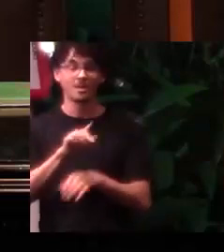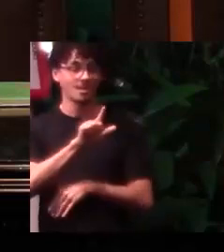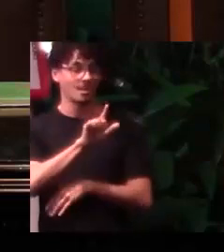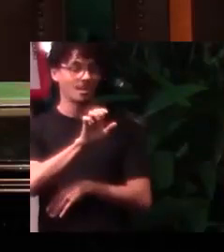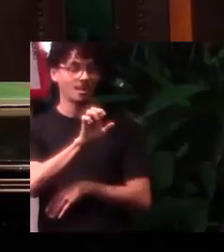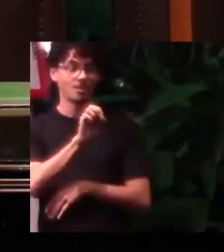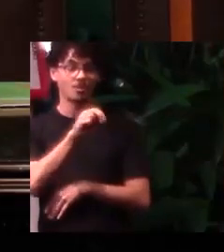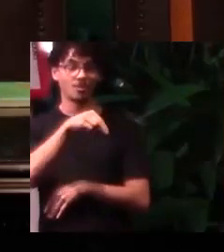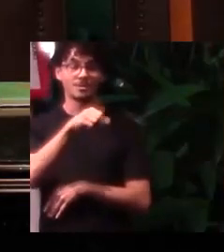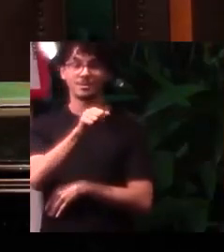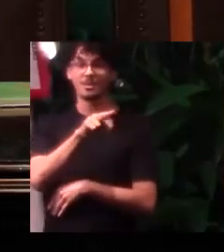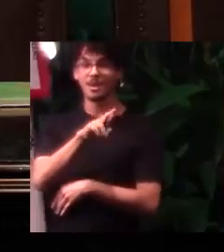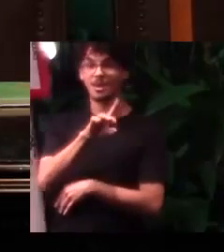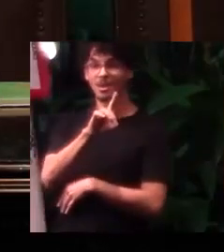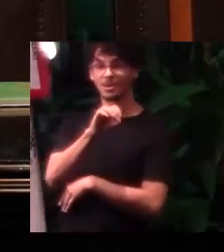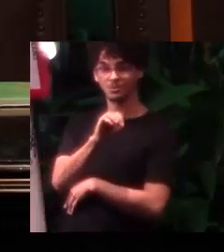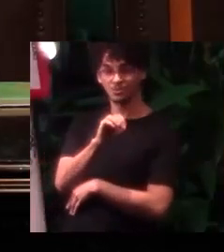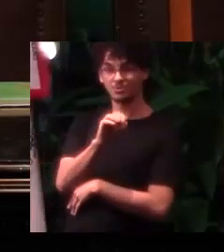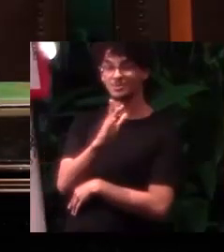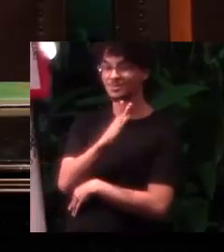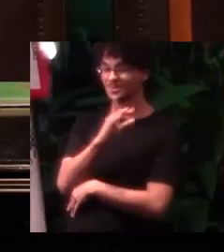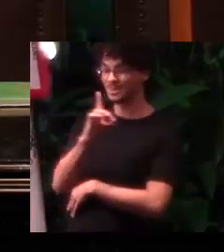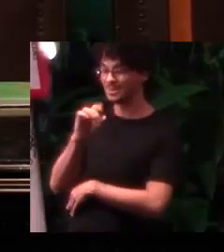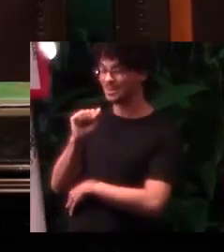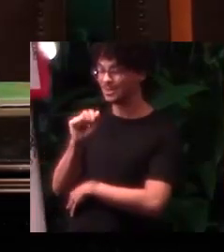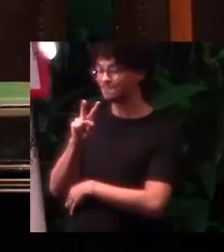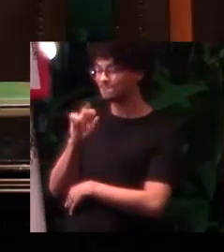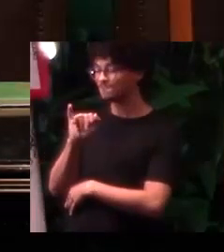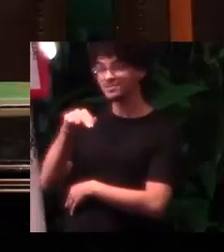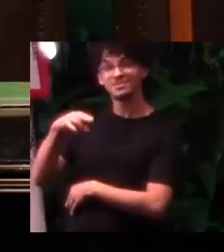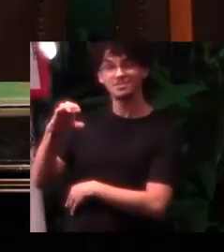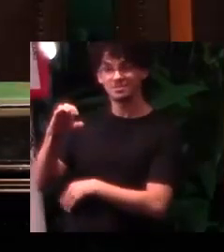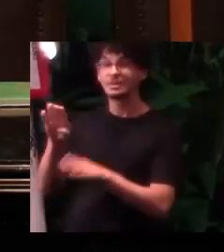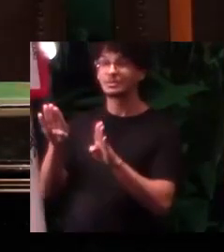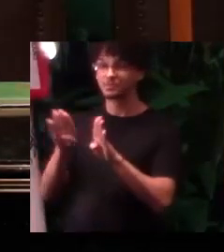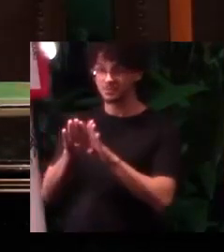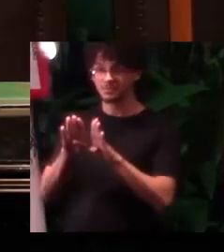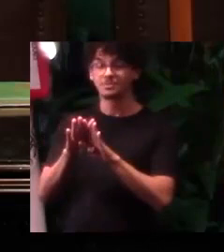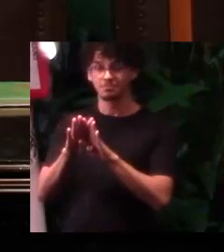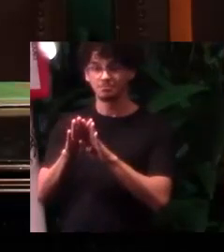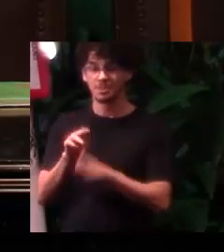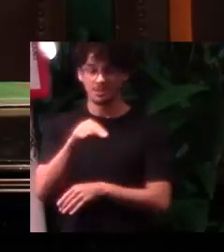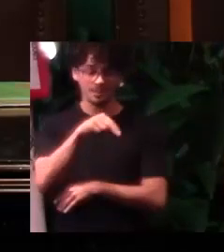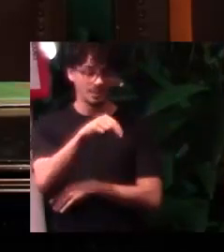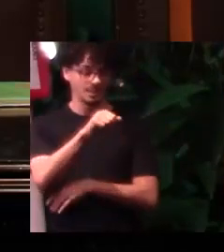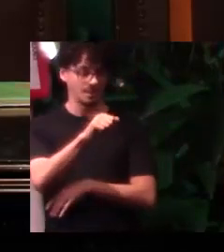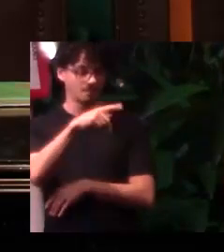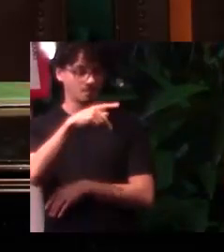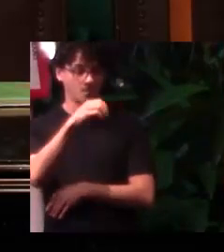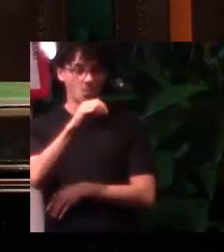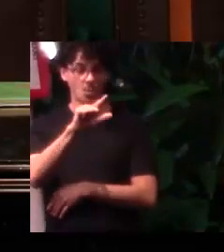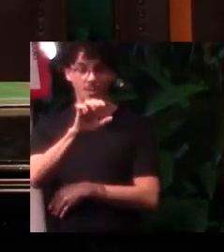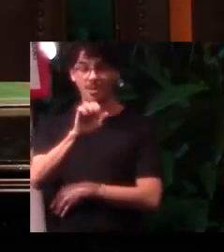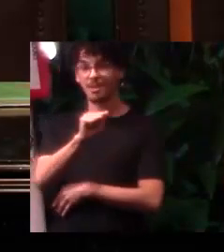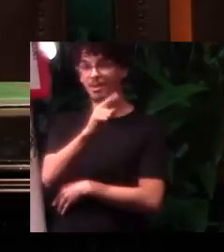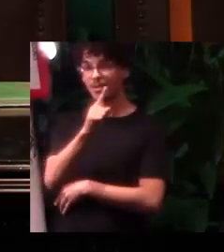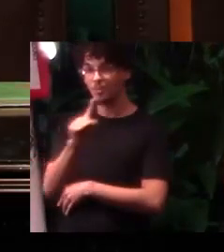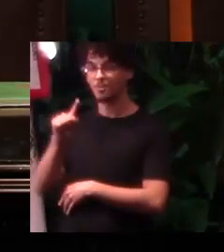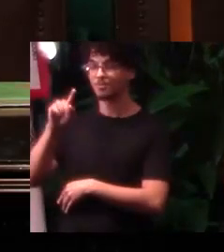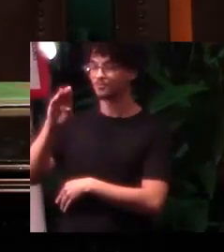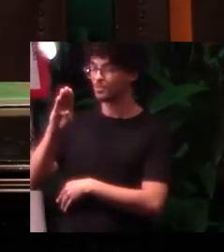por Napoleão Bonaparte, né? Um líder também no político, que também disse algo